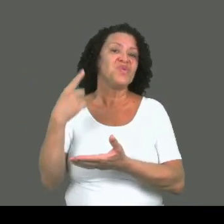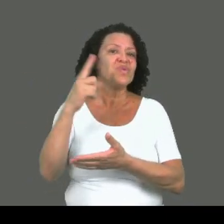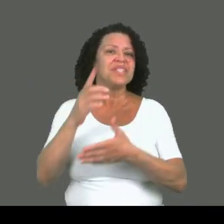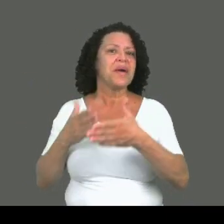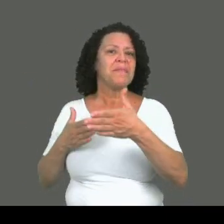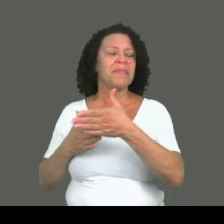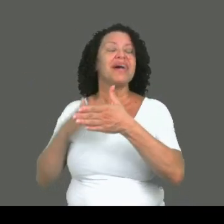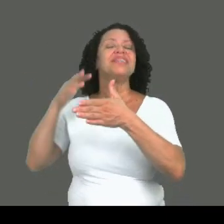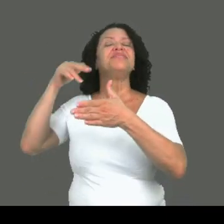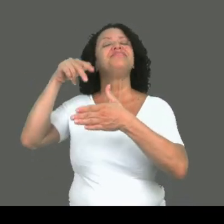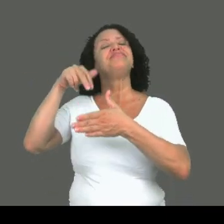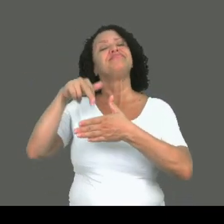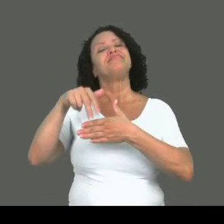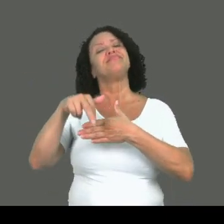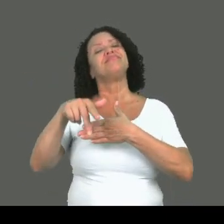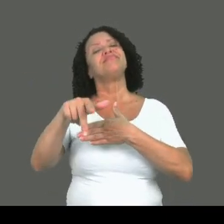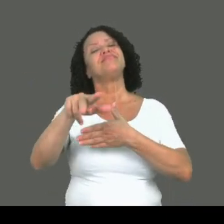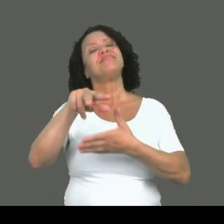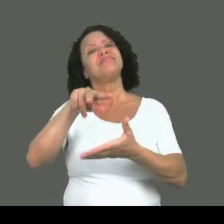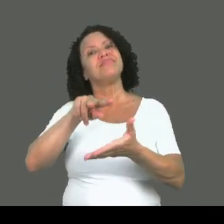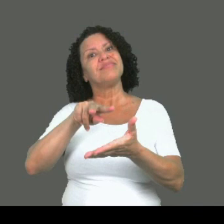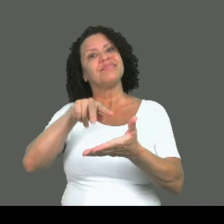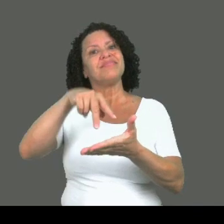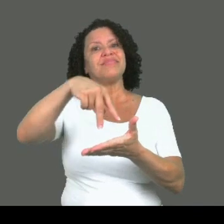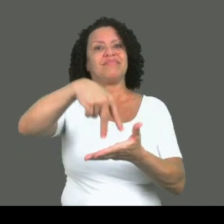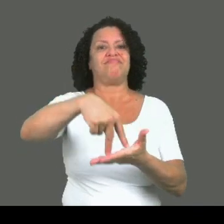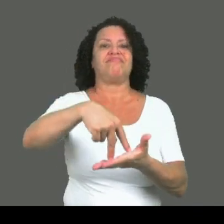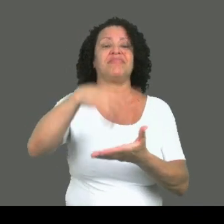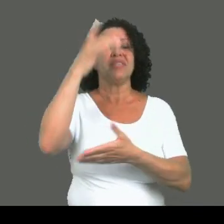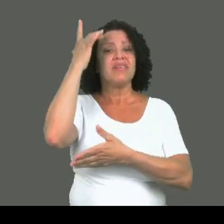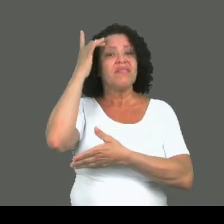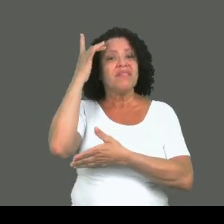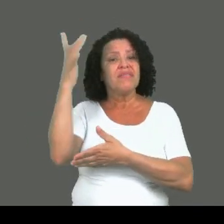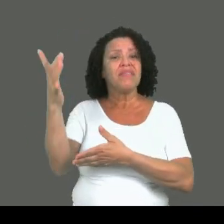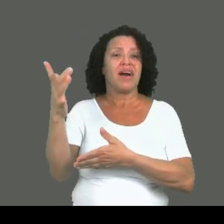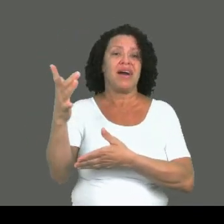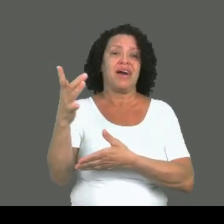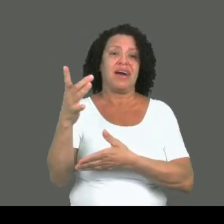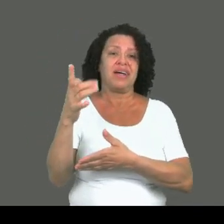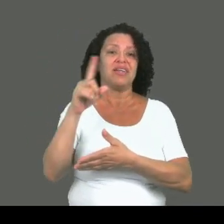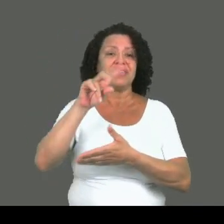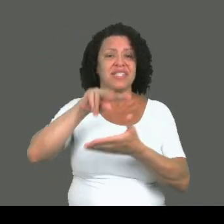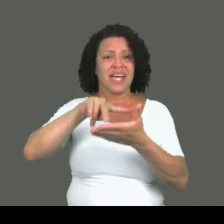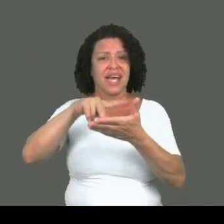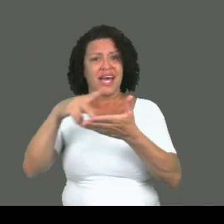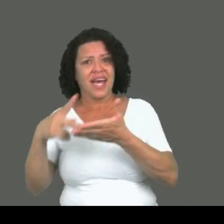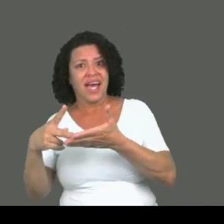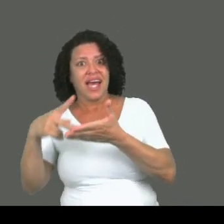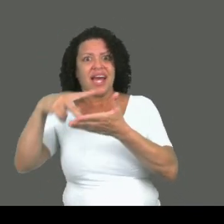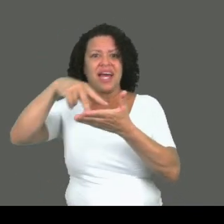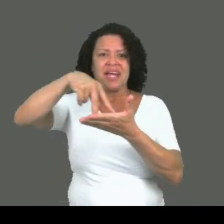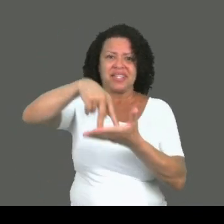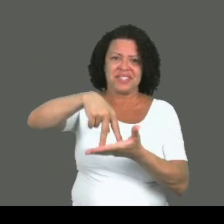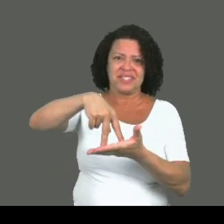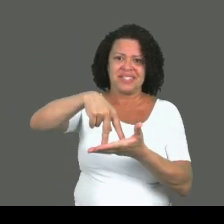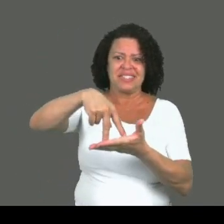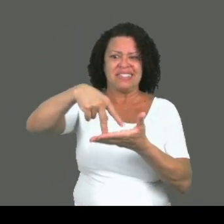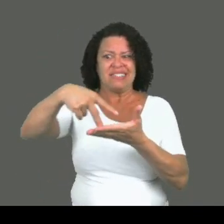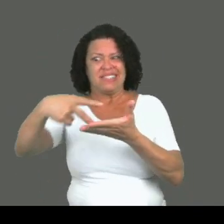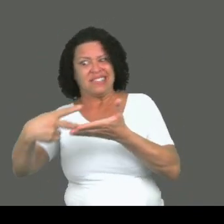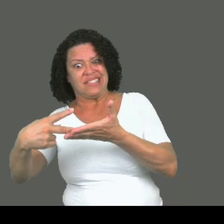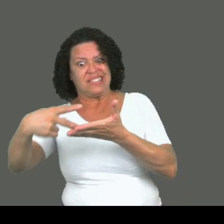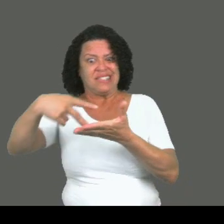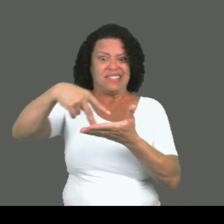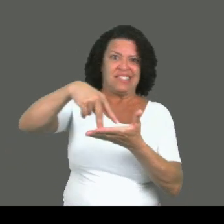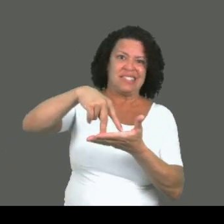a gente consegue também levantar com mais facilidade a cada tropeço, porque eles existem e